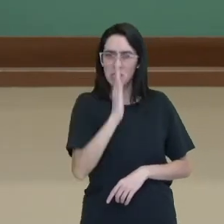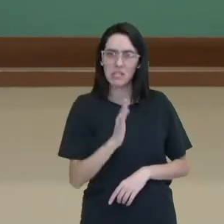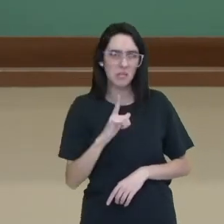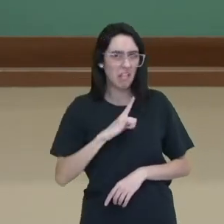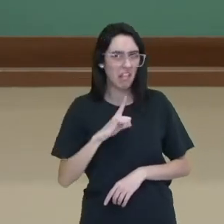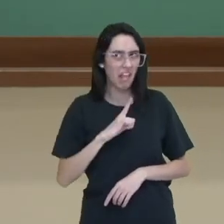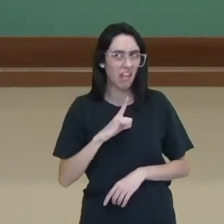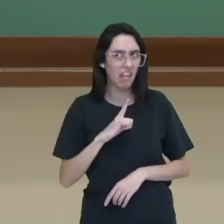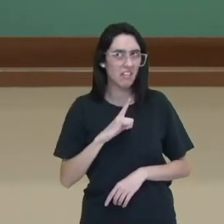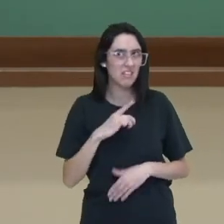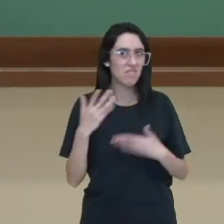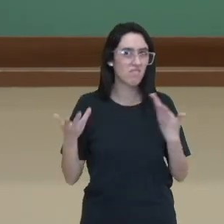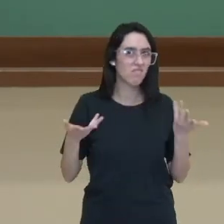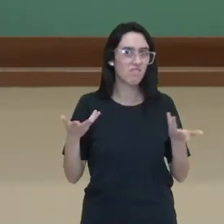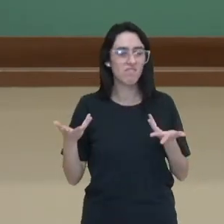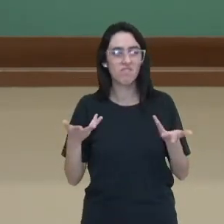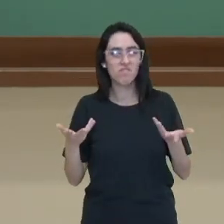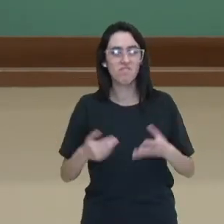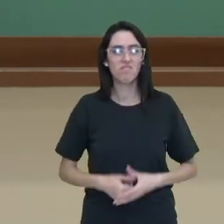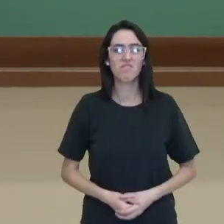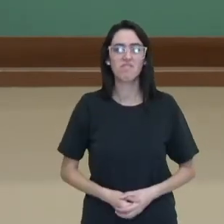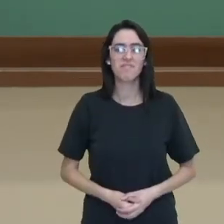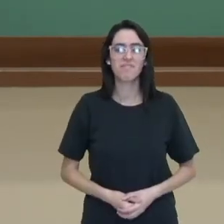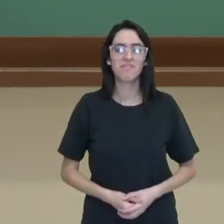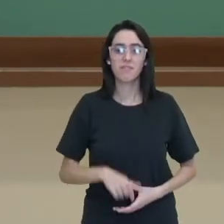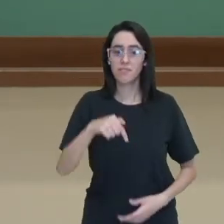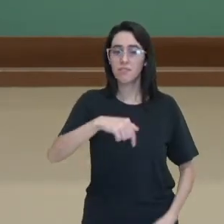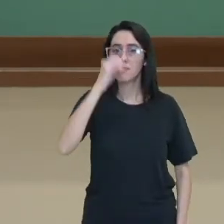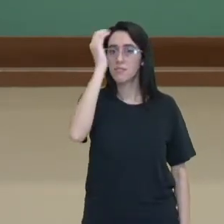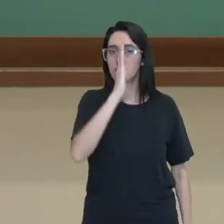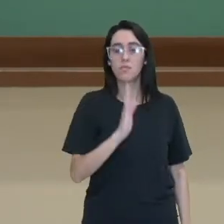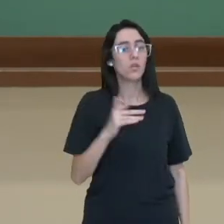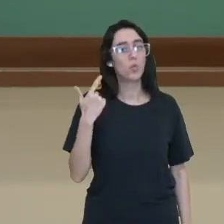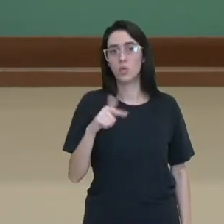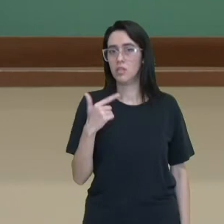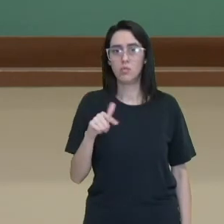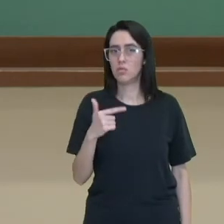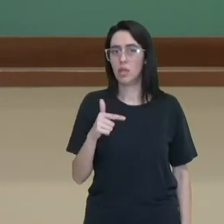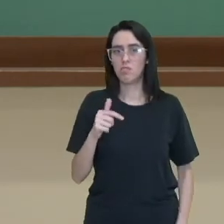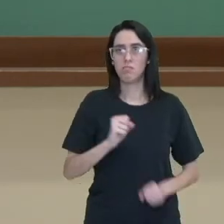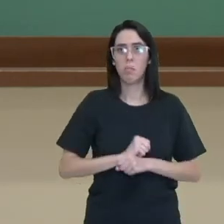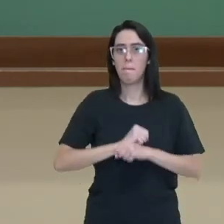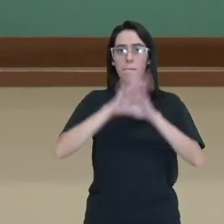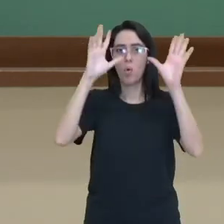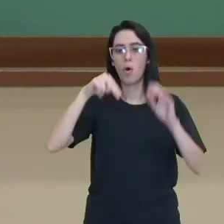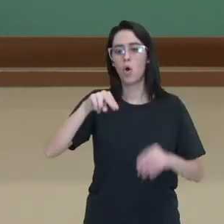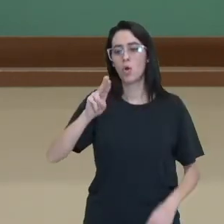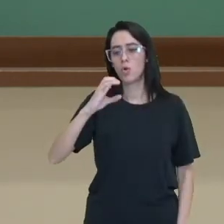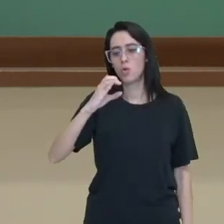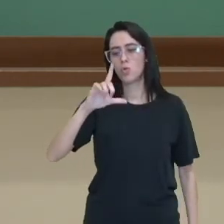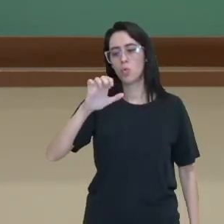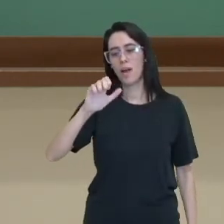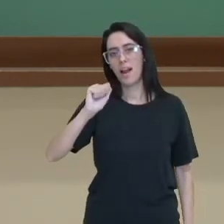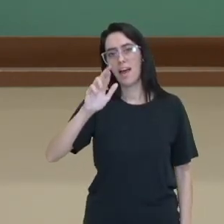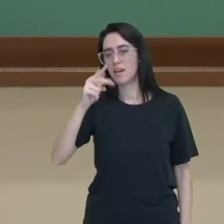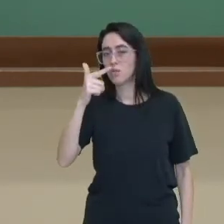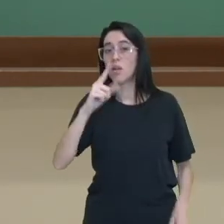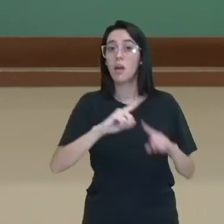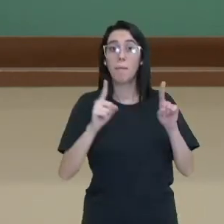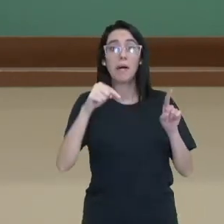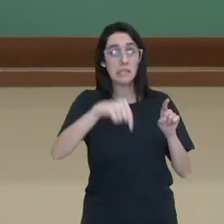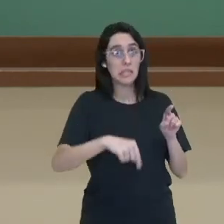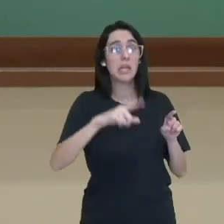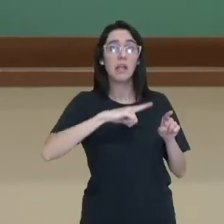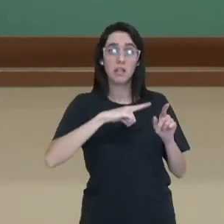nucleares? A grande questão é, o Brasil não tem armas nucleares, mas o Brasil tem tecnologia para isso.